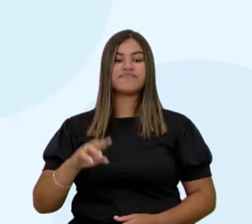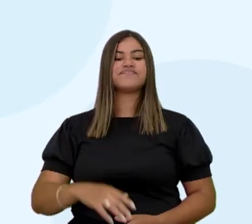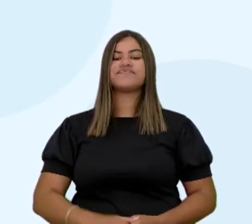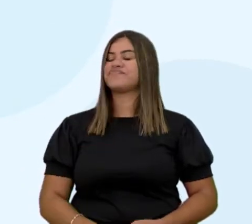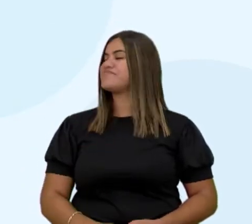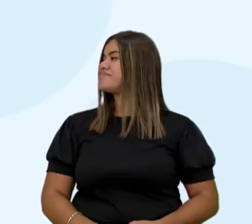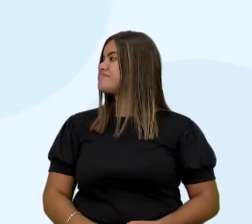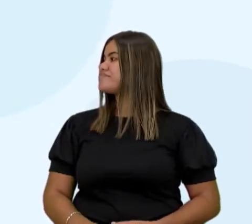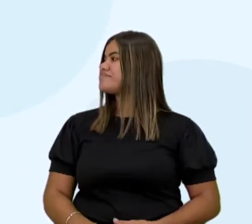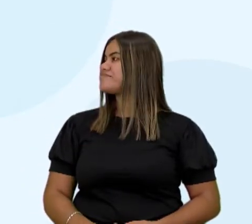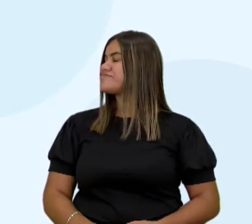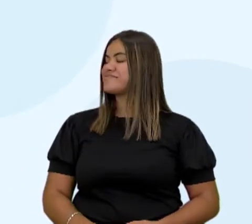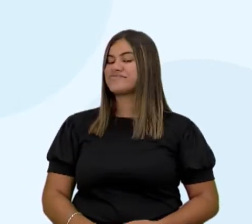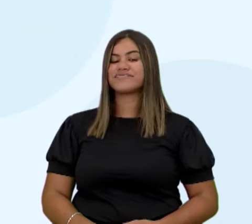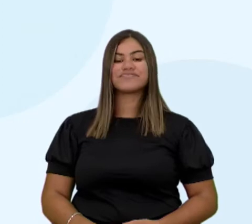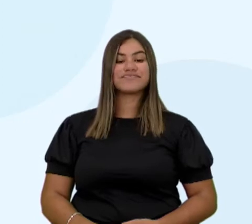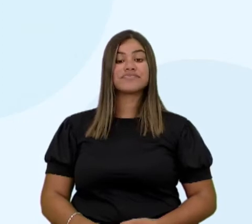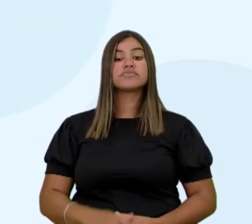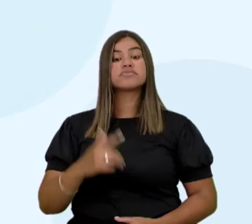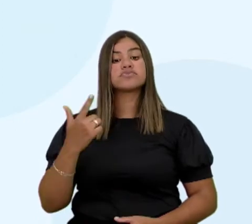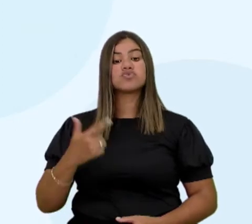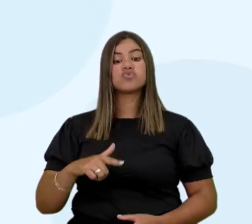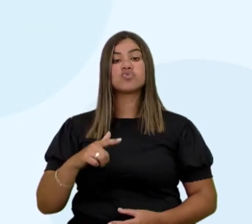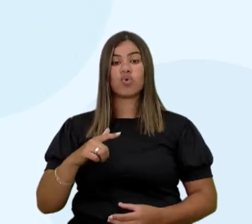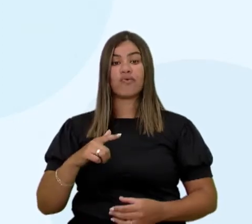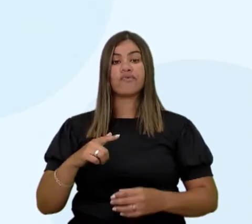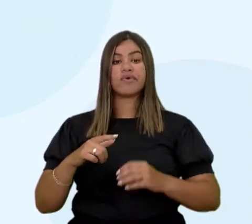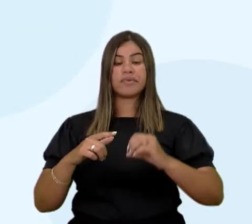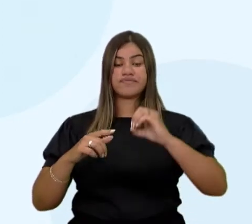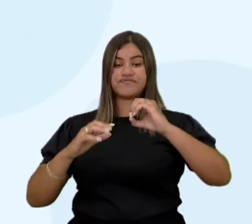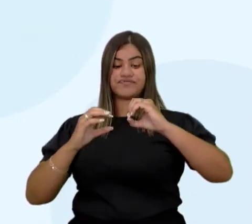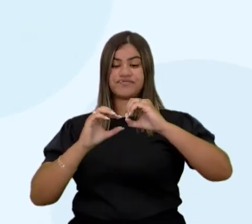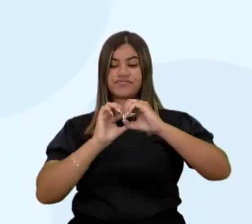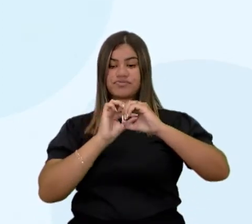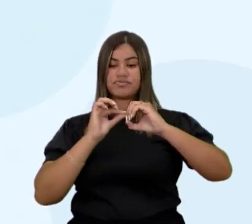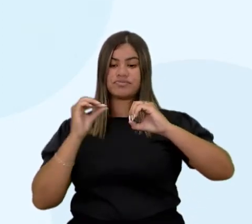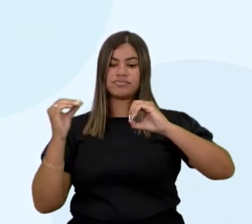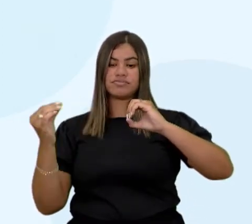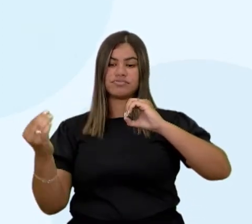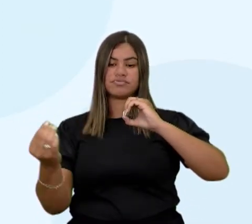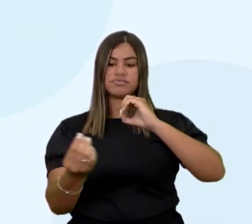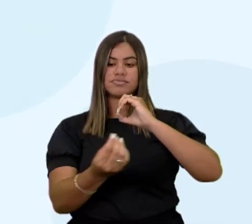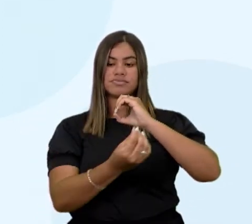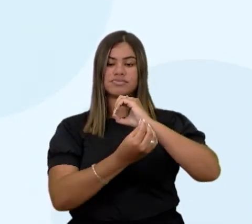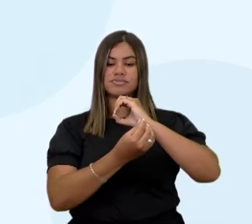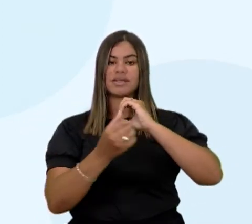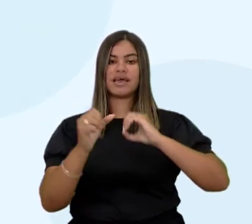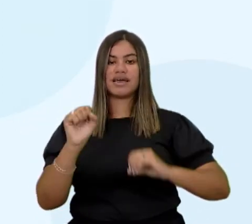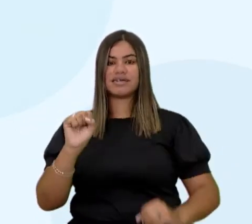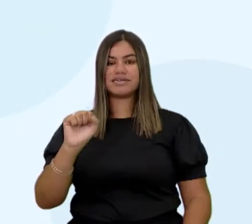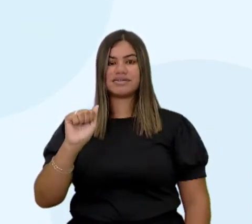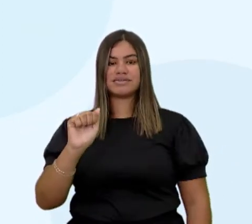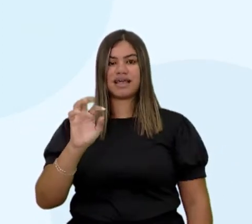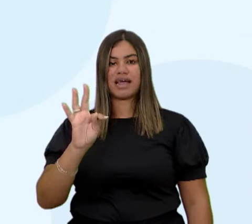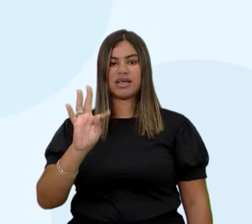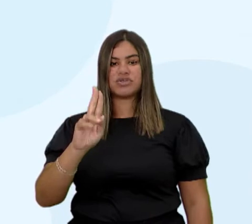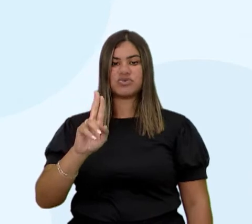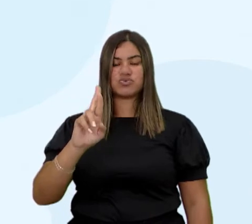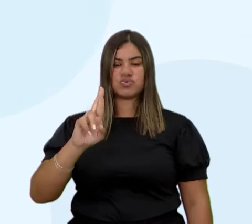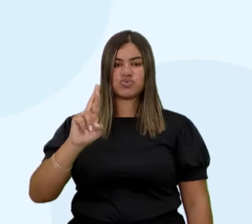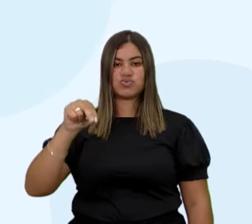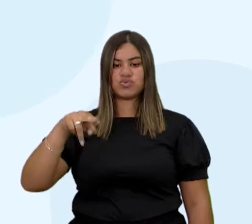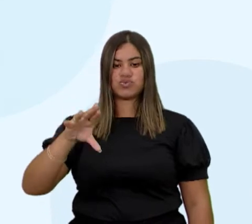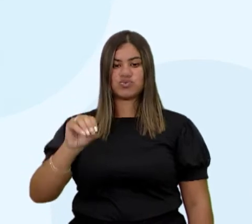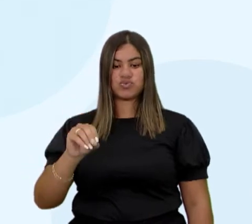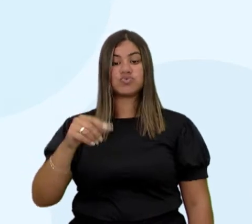também do tamanho. Aí nós temos Saturno, né, com seus anéis aí, né, por isso que tem até músicas falando aí dos anéis de Saturno.